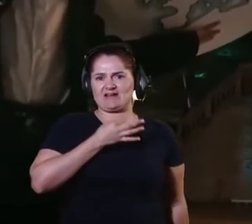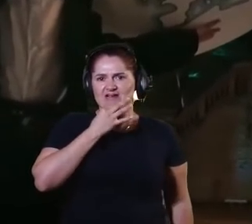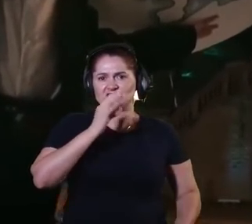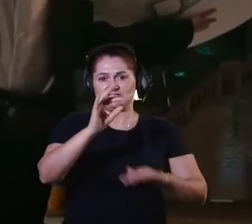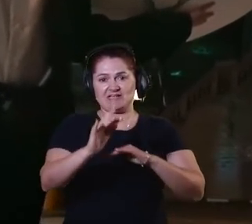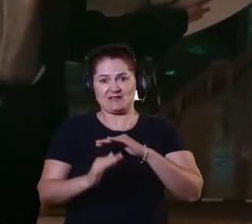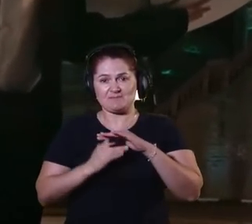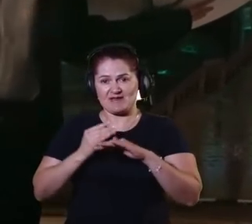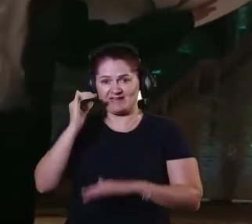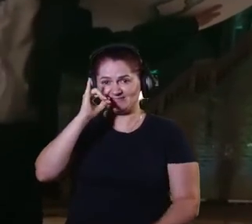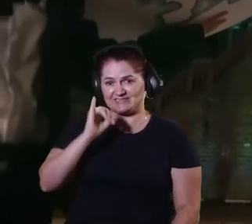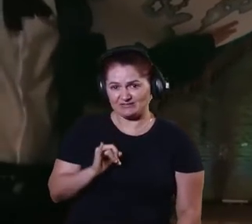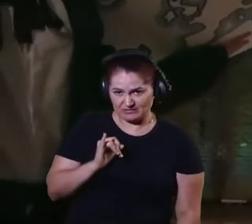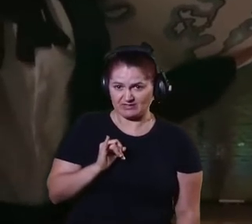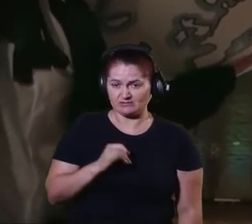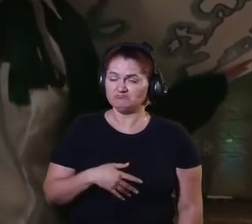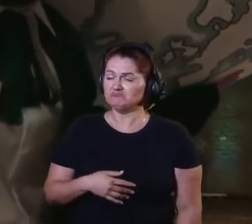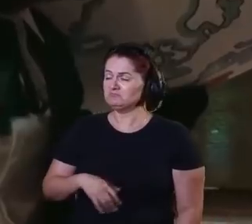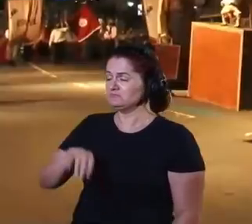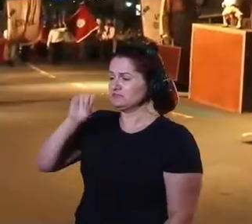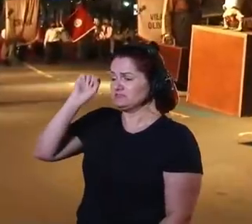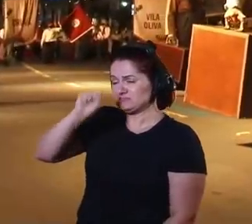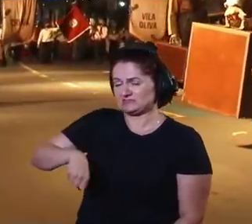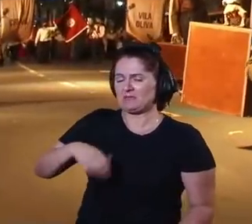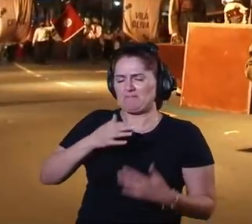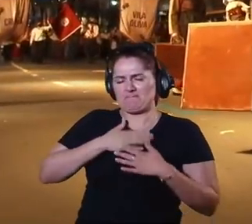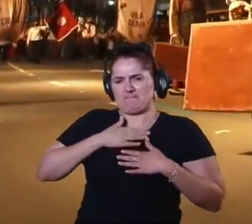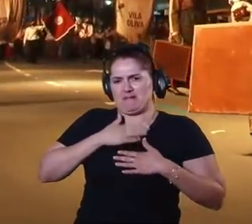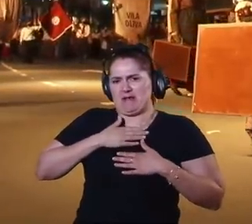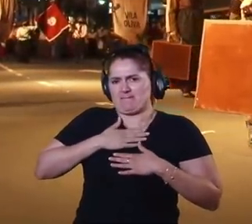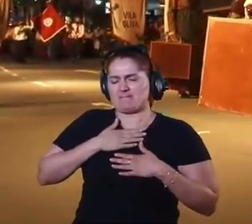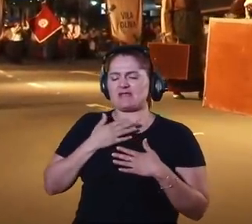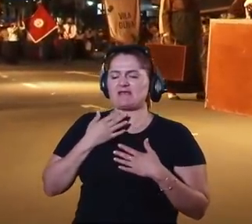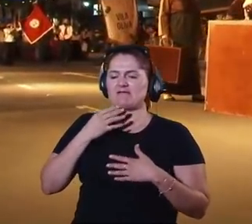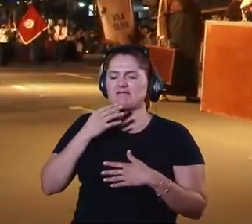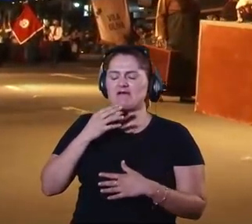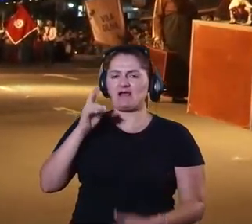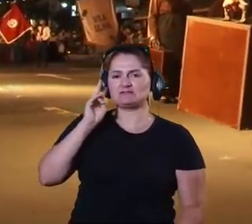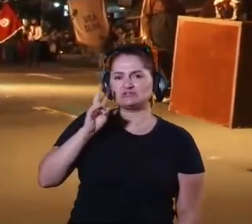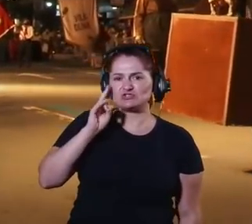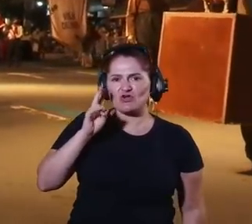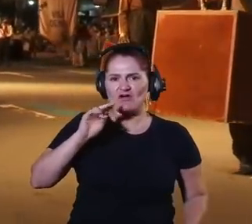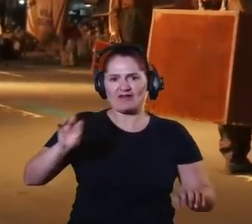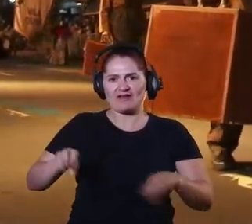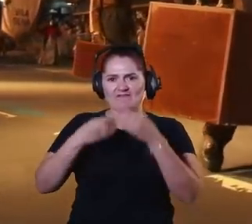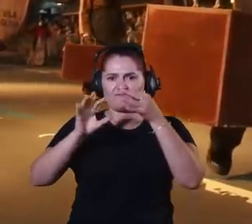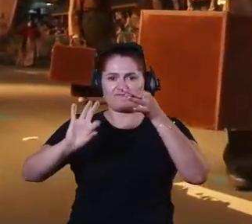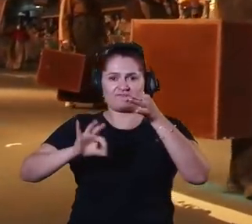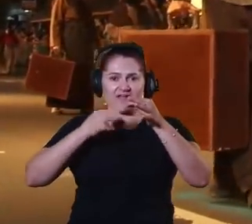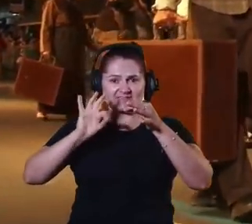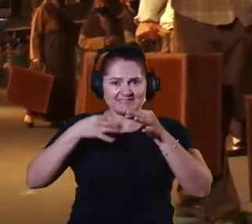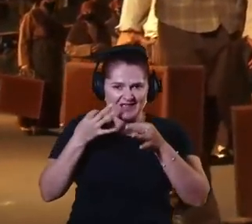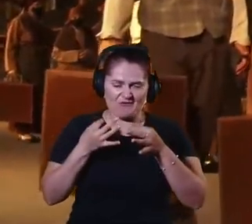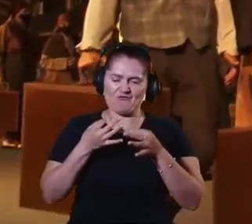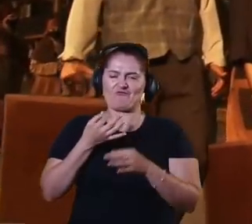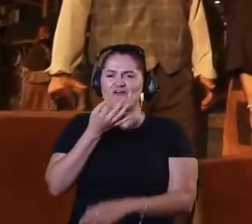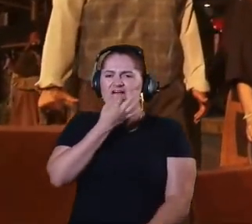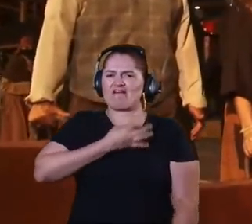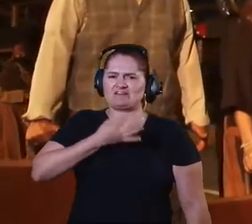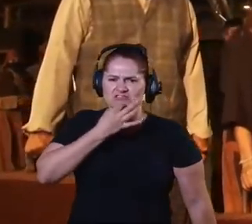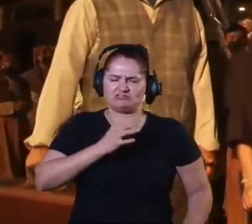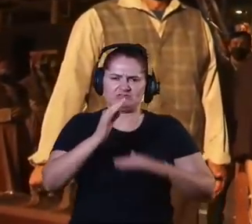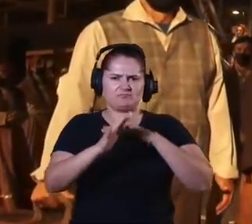imigração italiana e também da história da festa da uva, né, do Rio Grande do Sul, eu já era apaixonada por isso